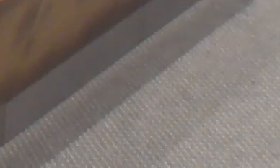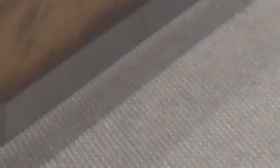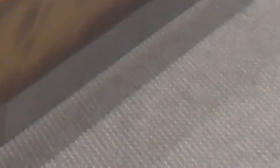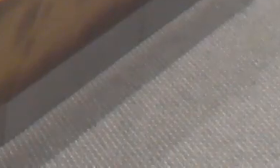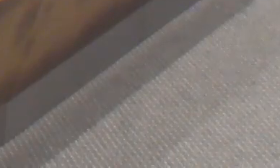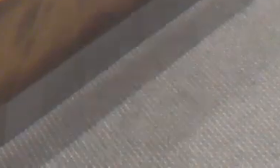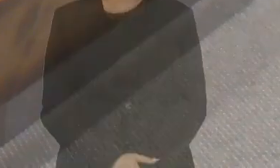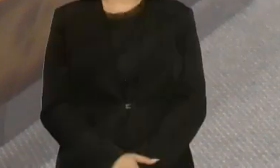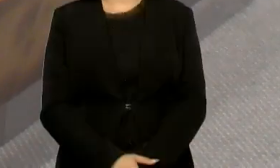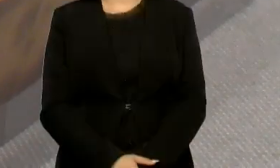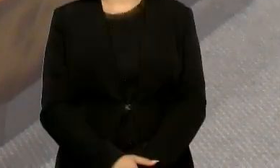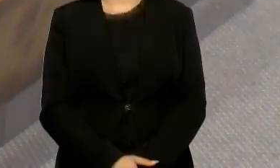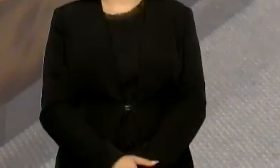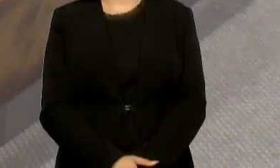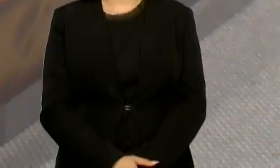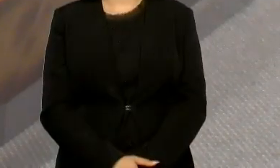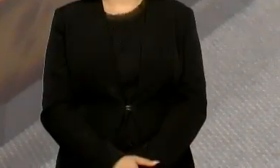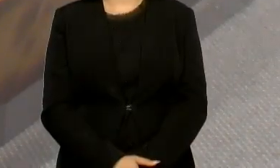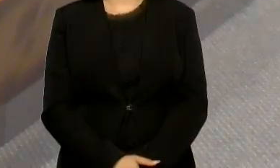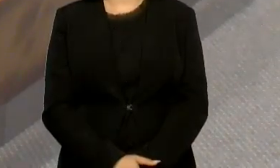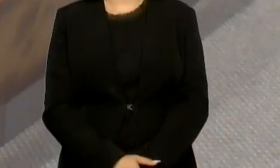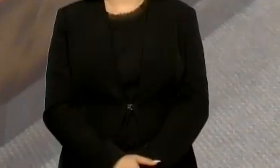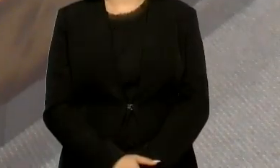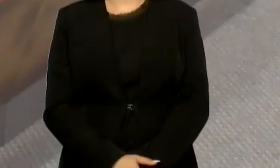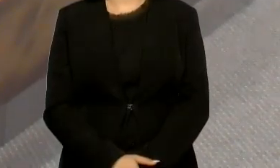Presidente, é só